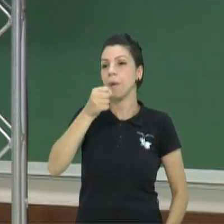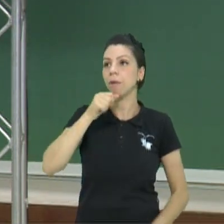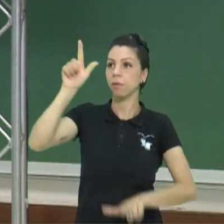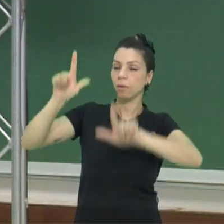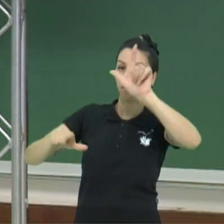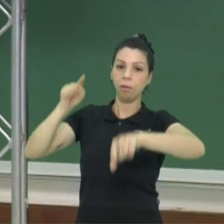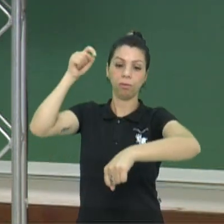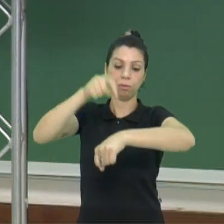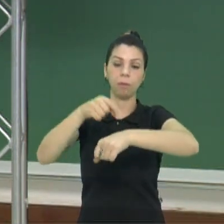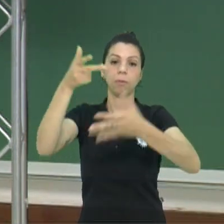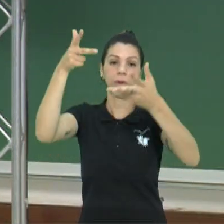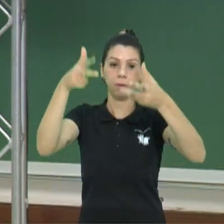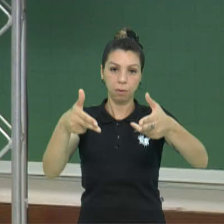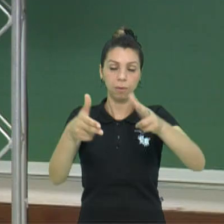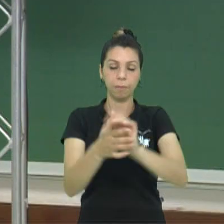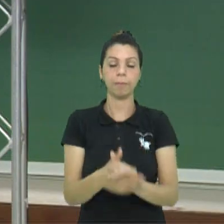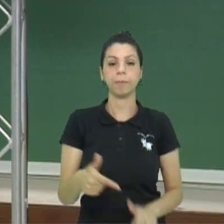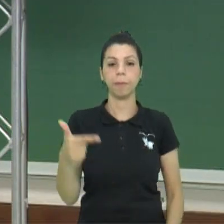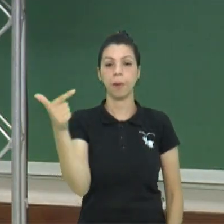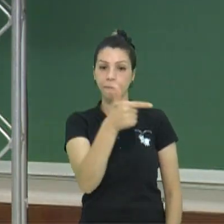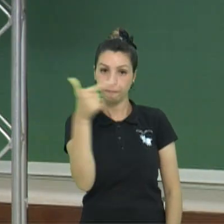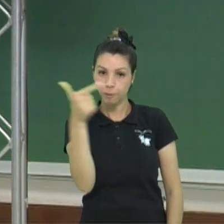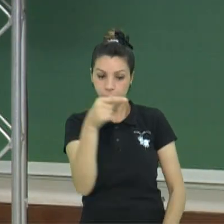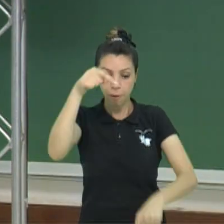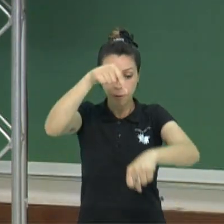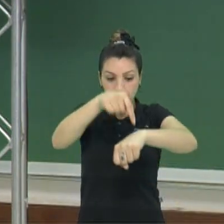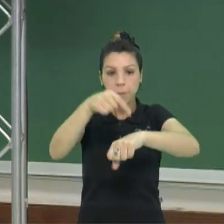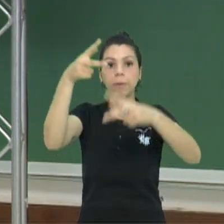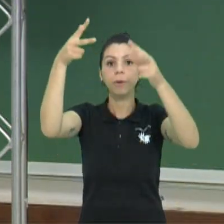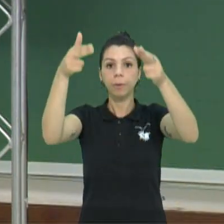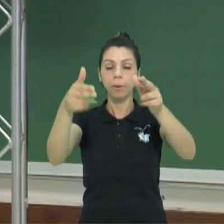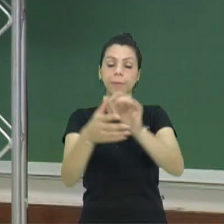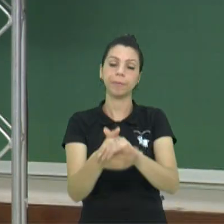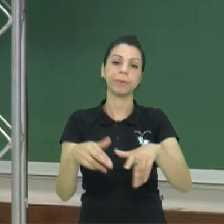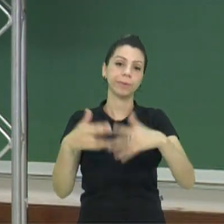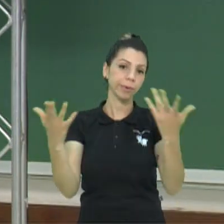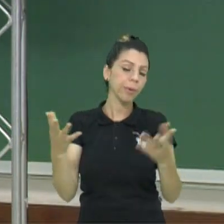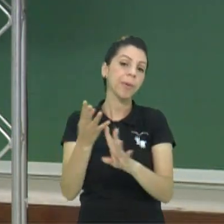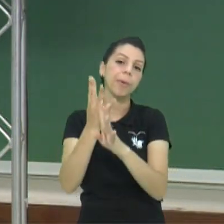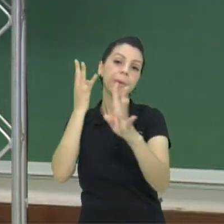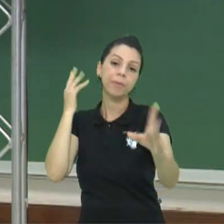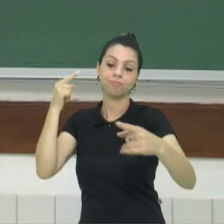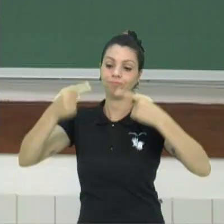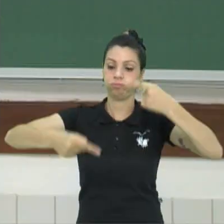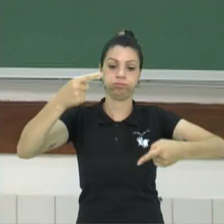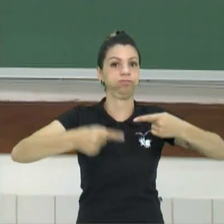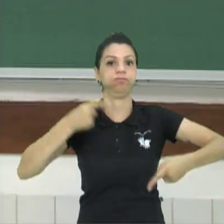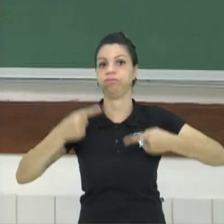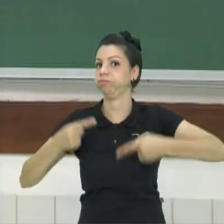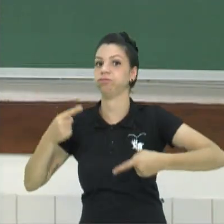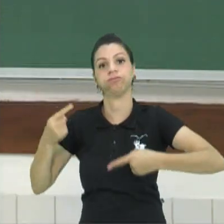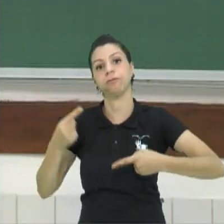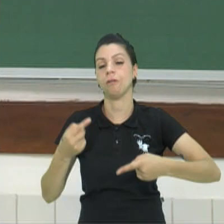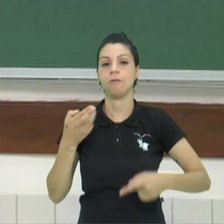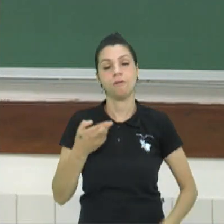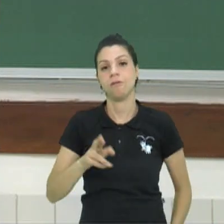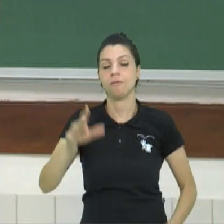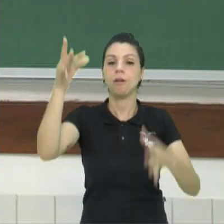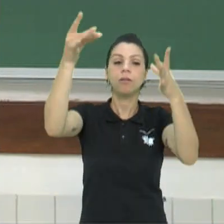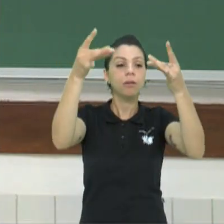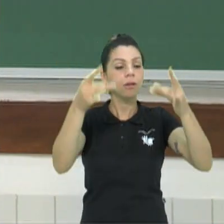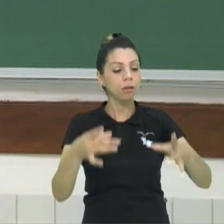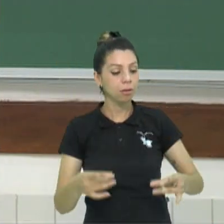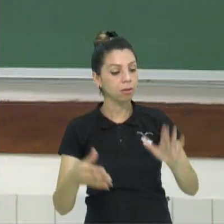televisão. 22 candidatos com tempo igual, tornando inviável a realização de debates e apresentação detalhada